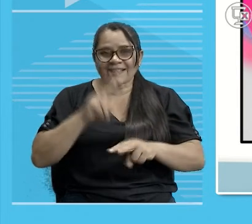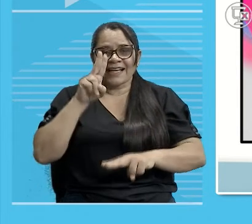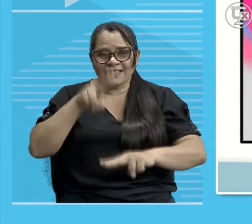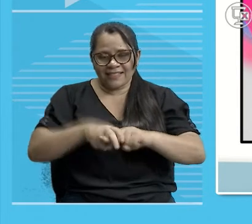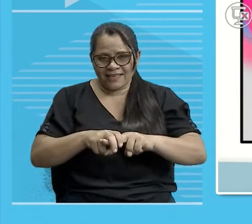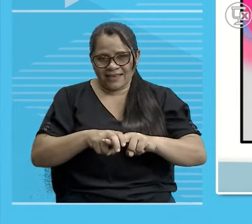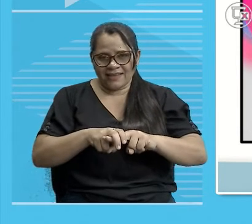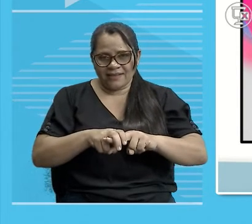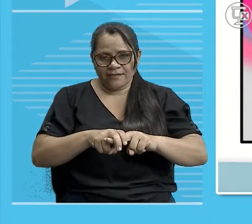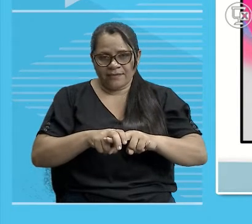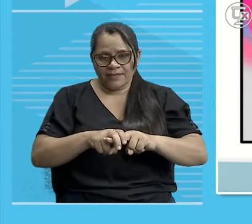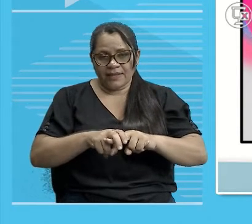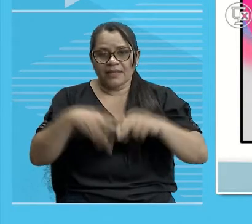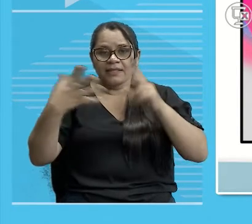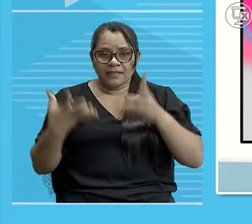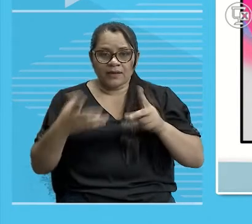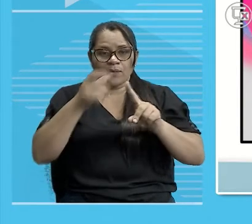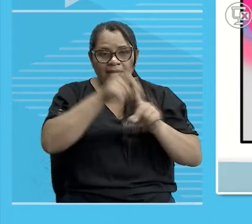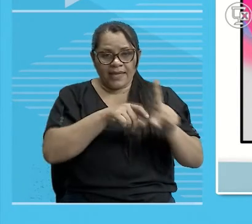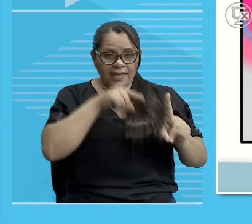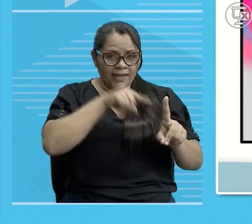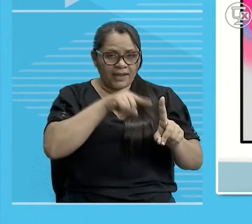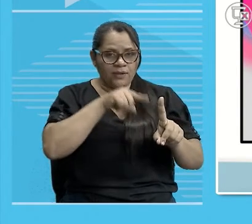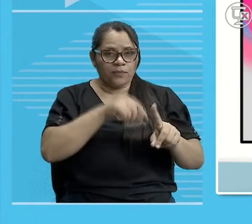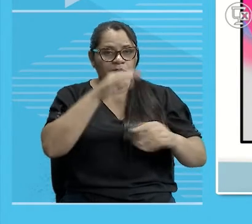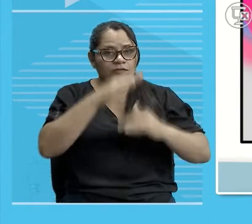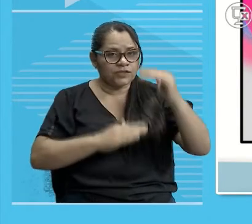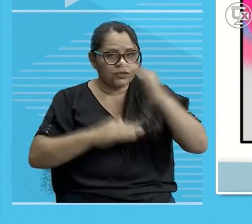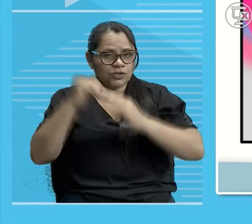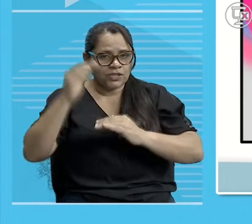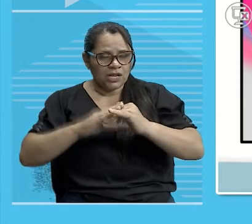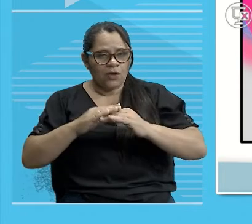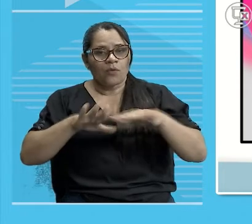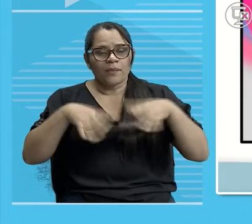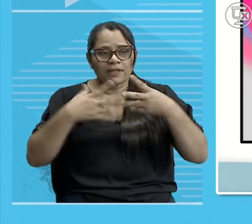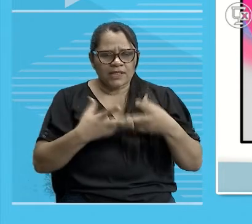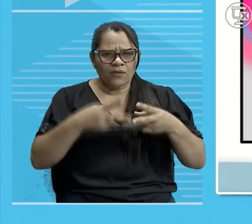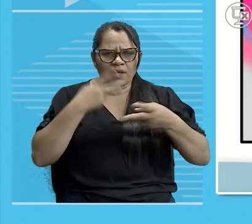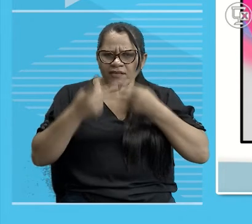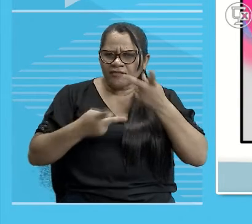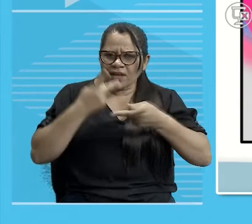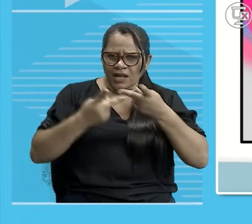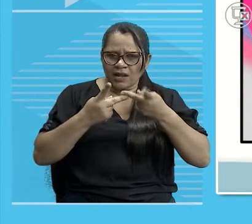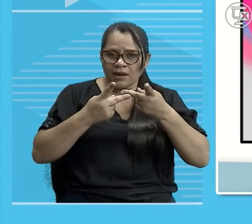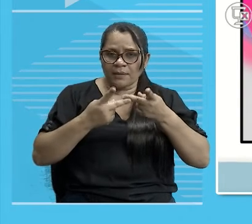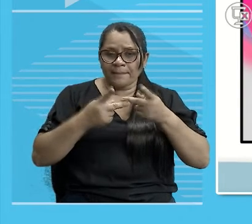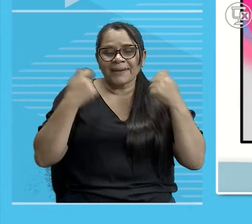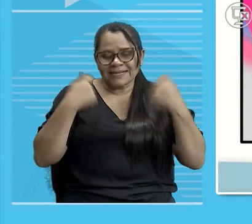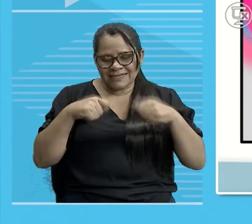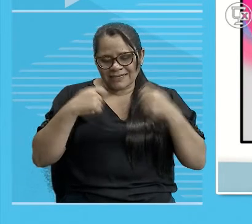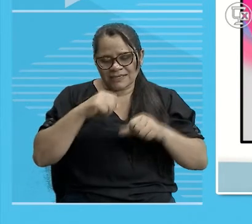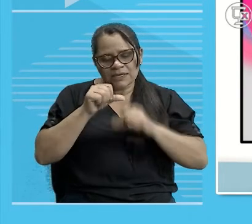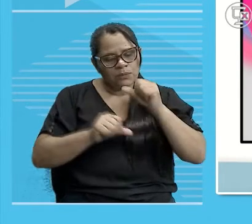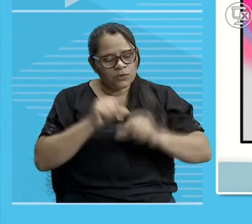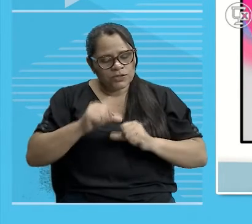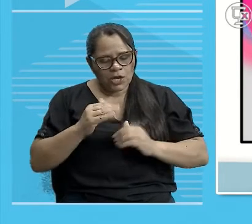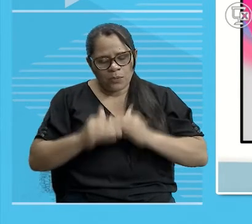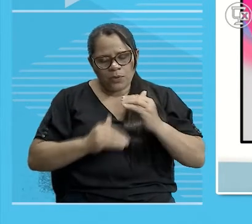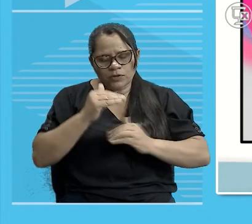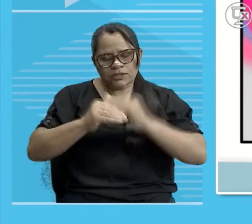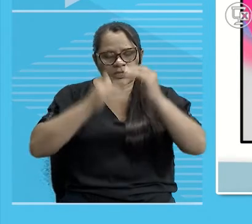o analista de pessoas disse olha se você mudar o processo esse processo você vai construir